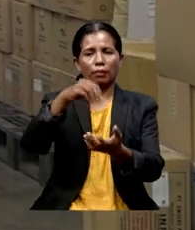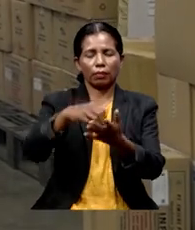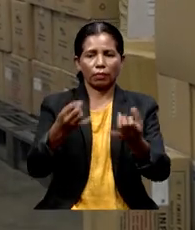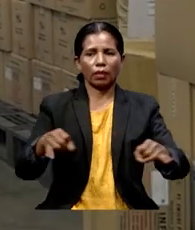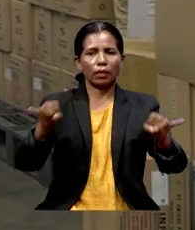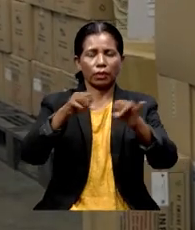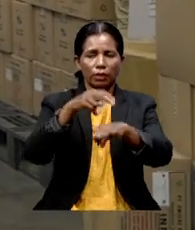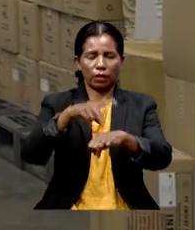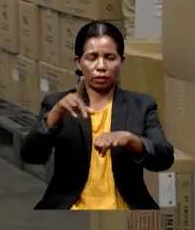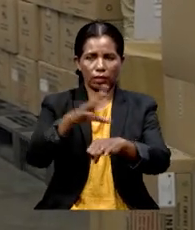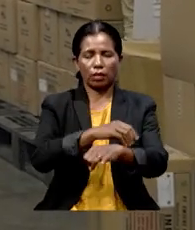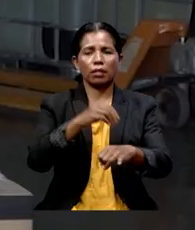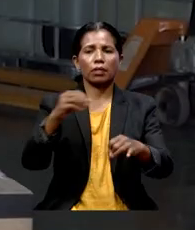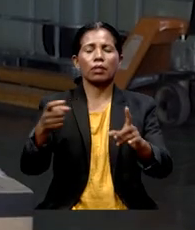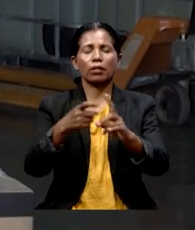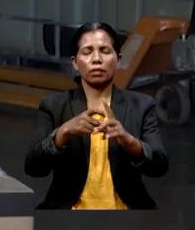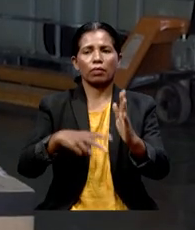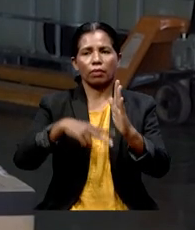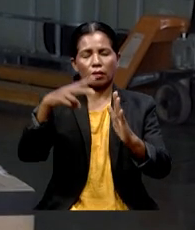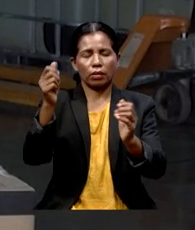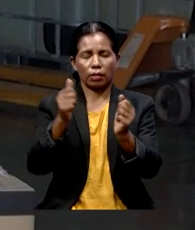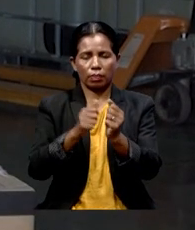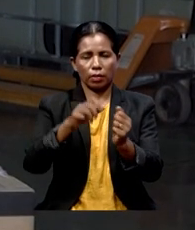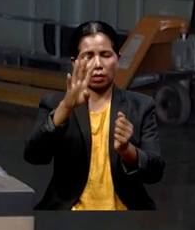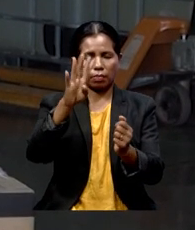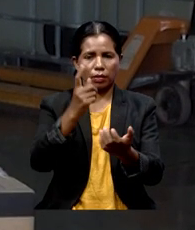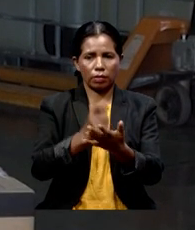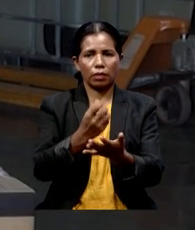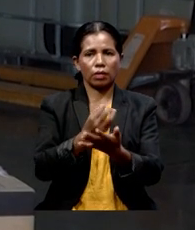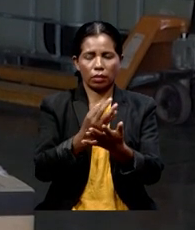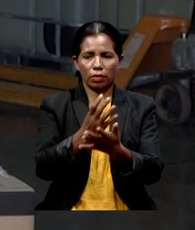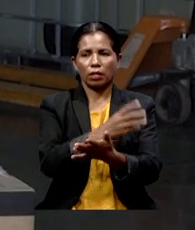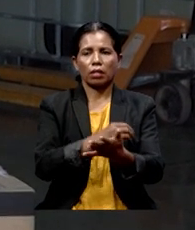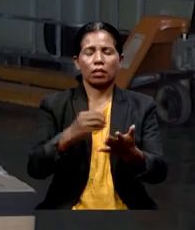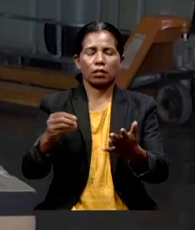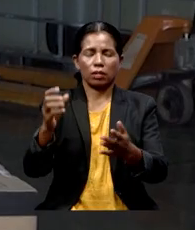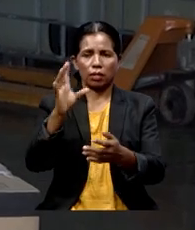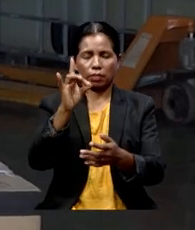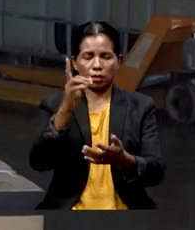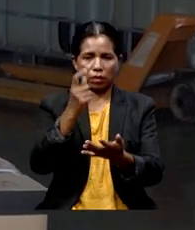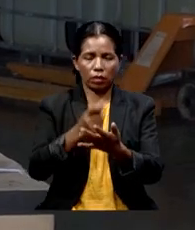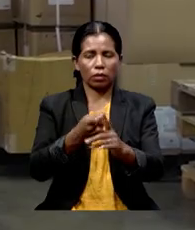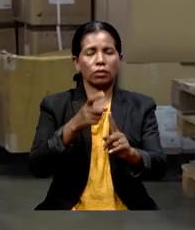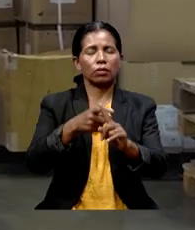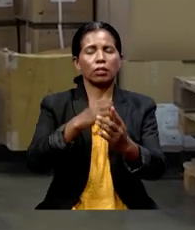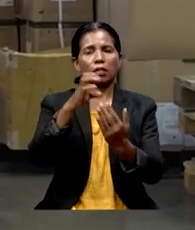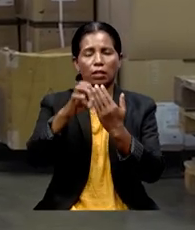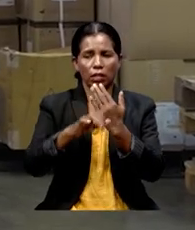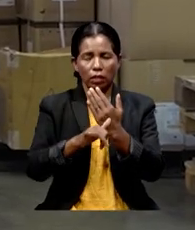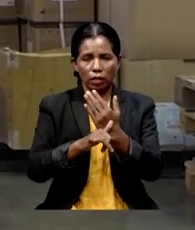Nacional Farmácia no Produto Médico, o valor tocon hat recin, o fundo contingência tocon o alu, o cisaneiro tozuilo ne,